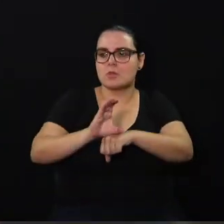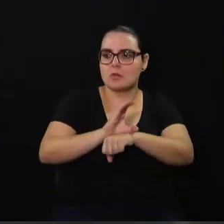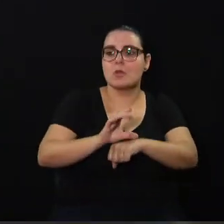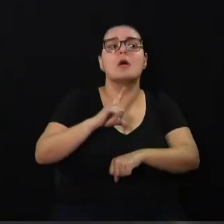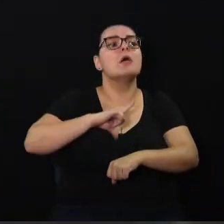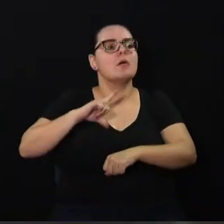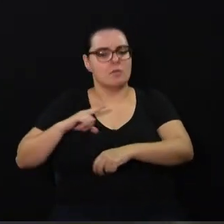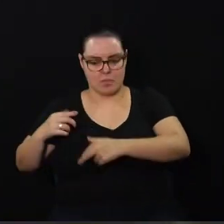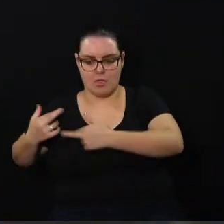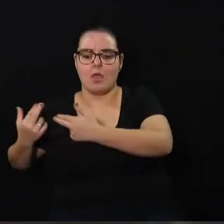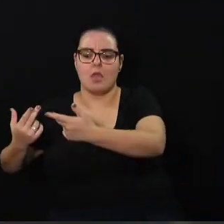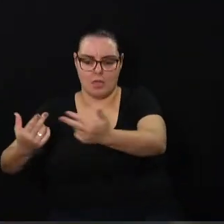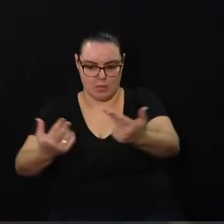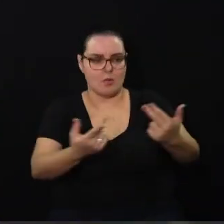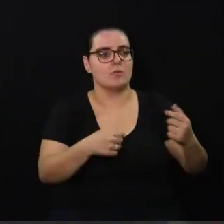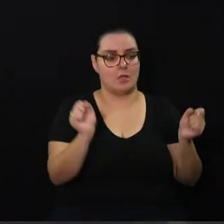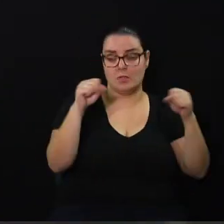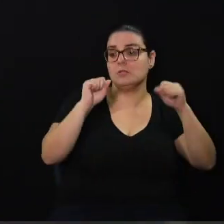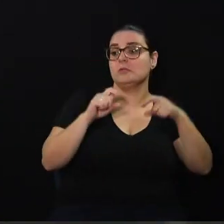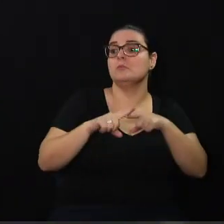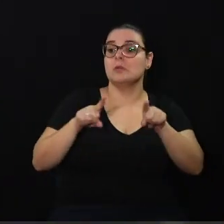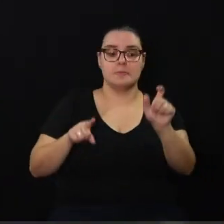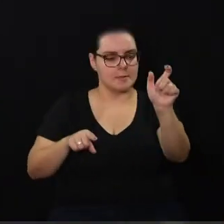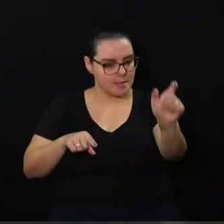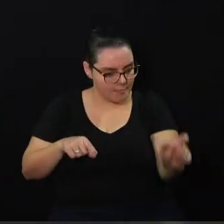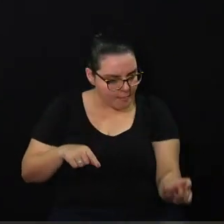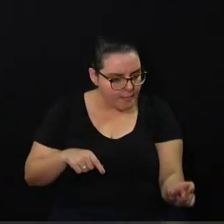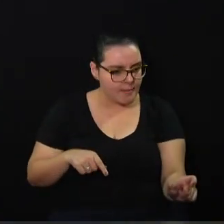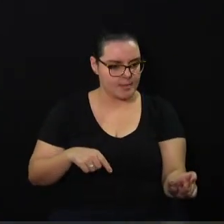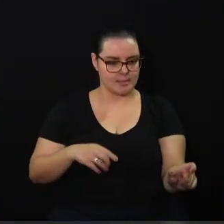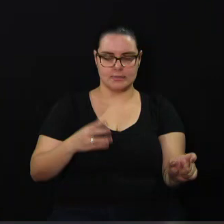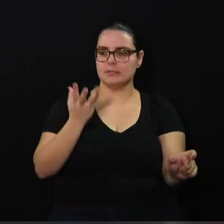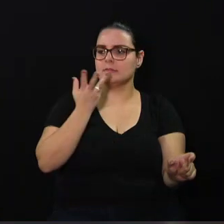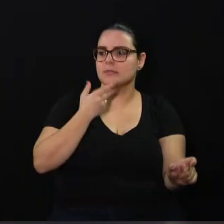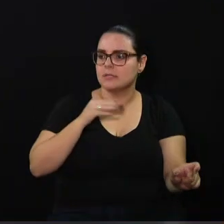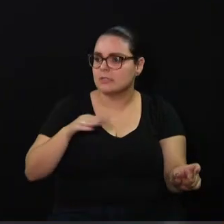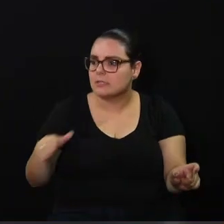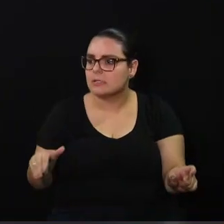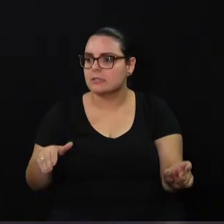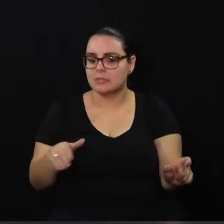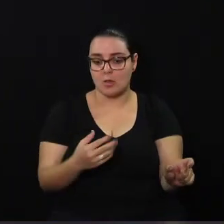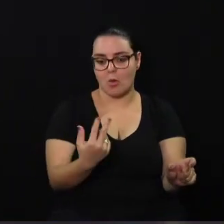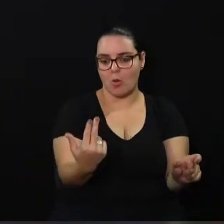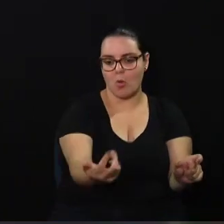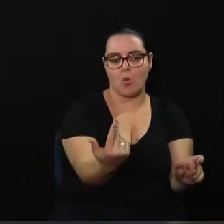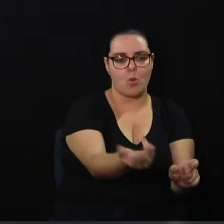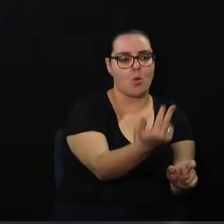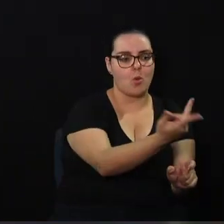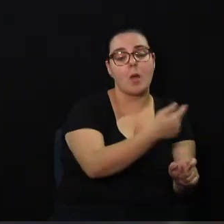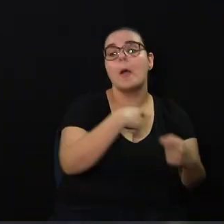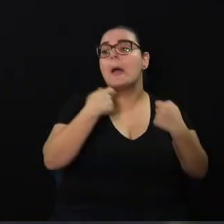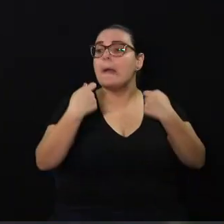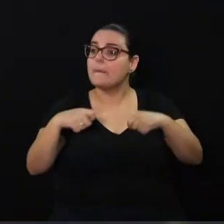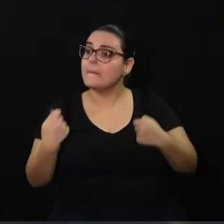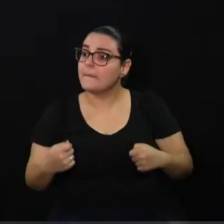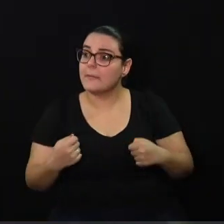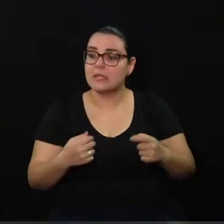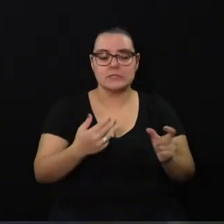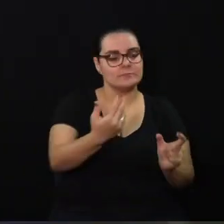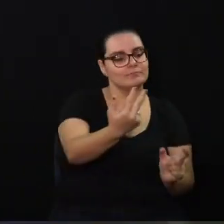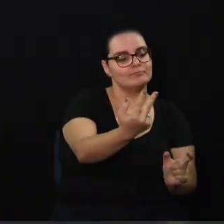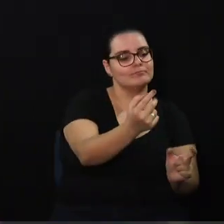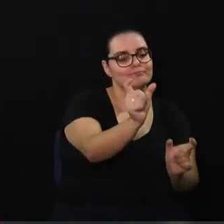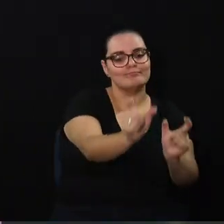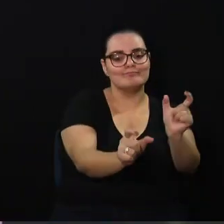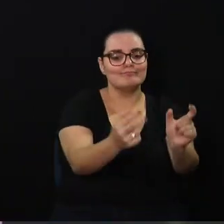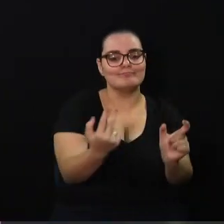entre todos mas para essa criança tenha igualdade de oportunidades com as demais ela precisa ser desigualado e isso não é